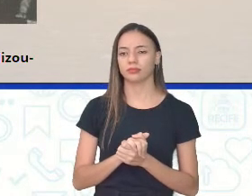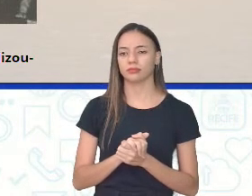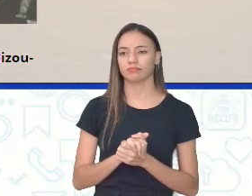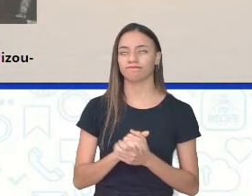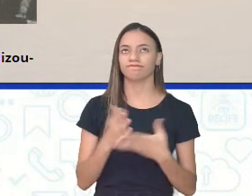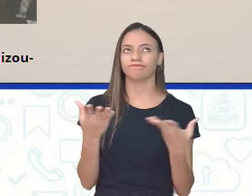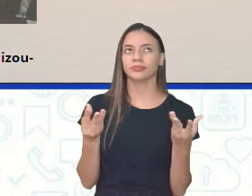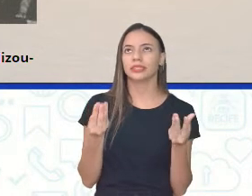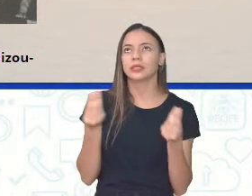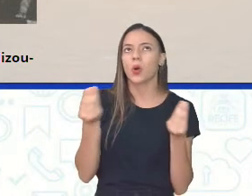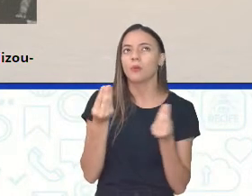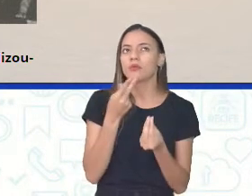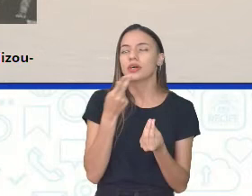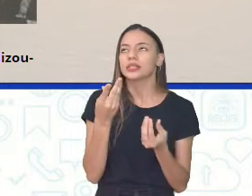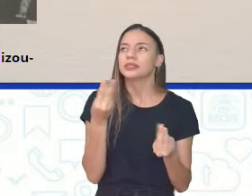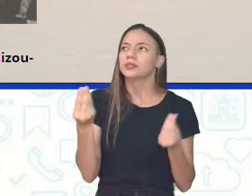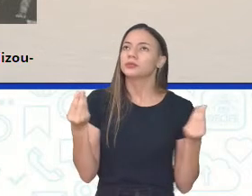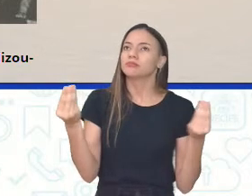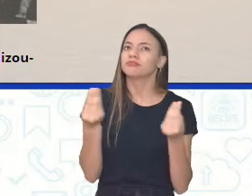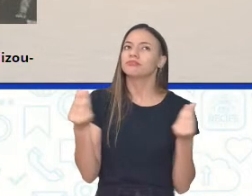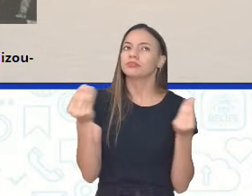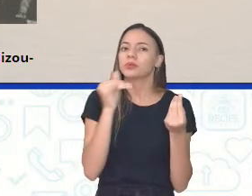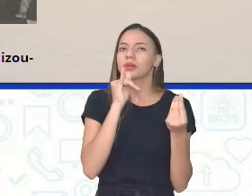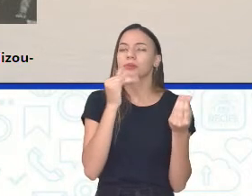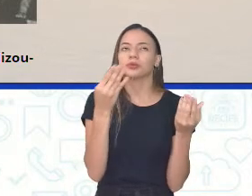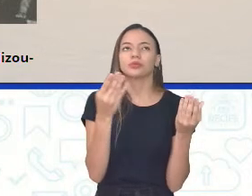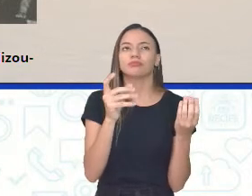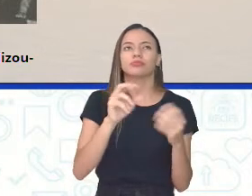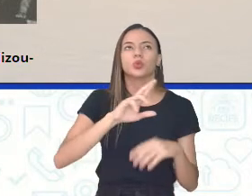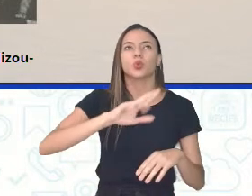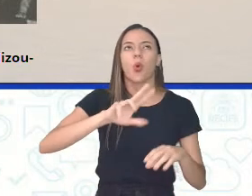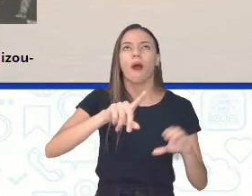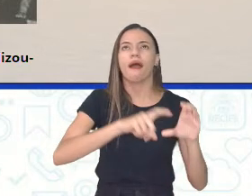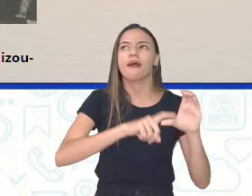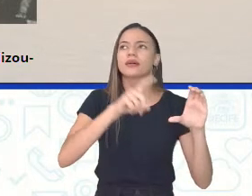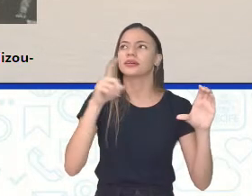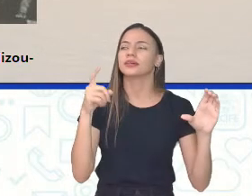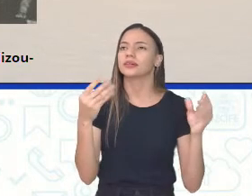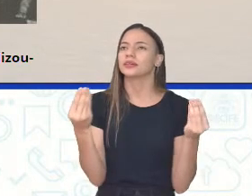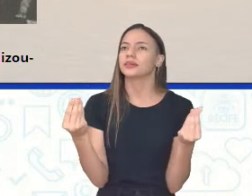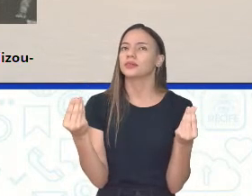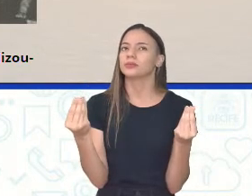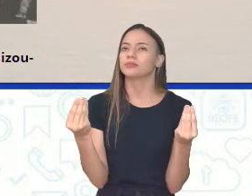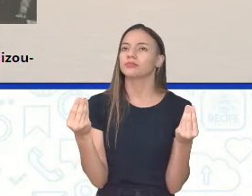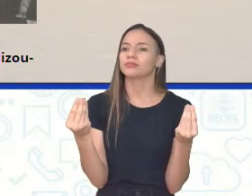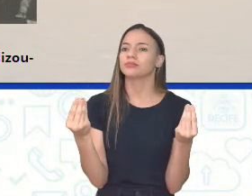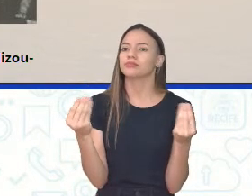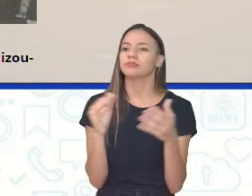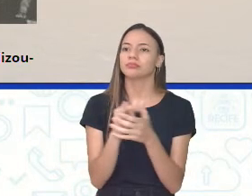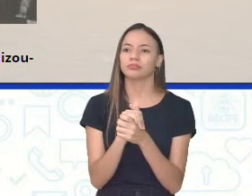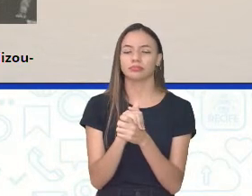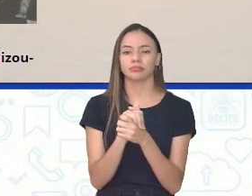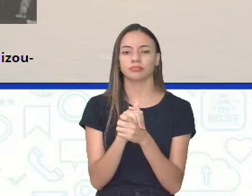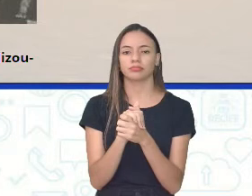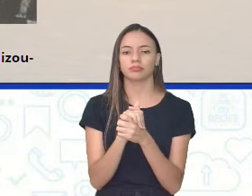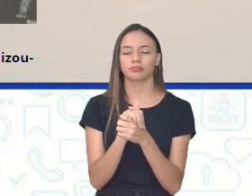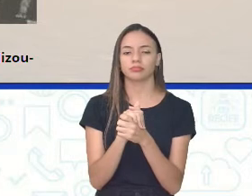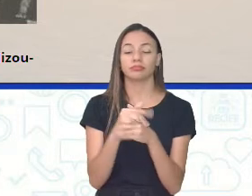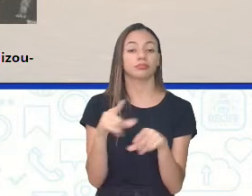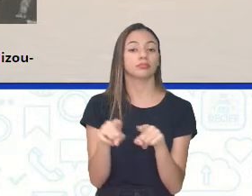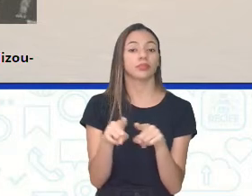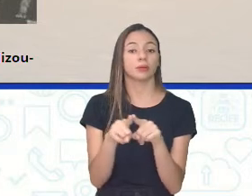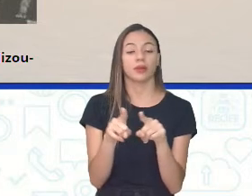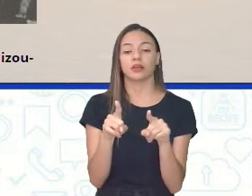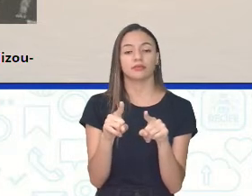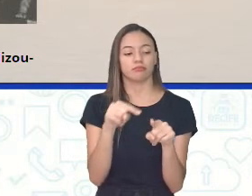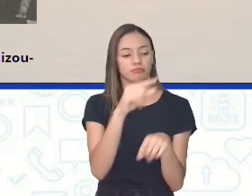como é que eu diria, da não emancipação, mas da a questão no sentido, e também, né, no sentido de fazer